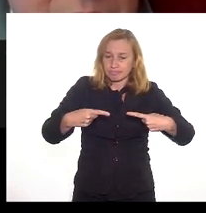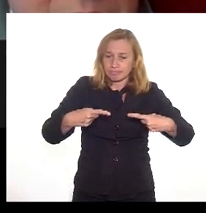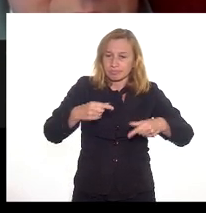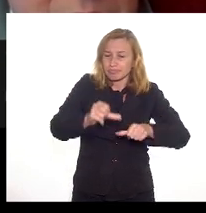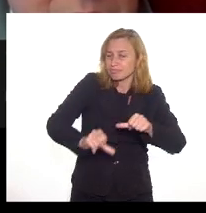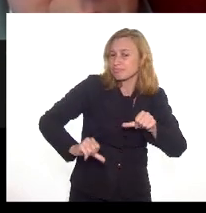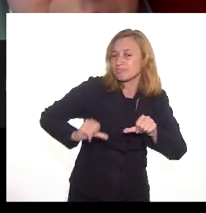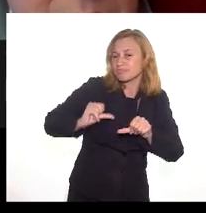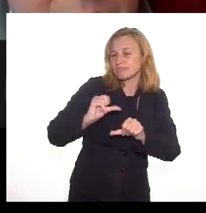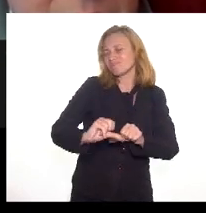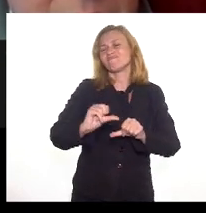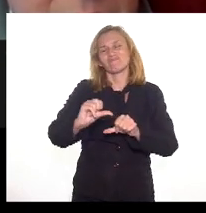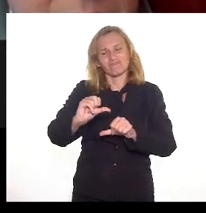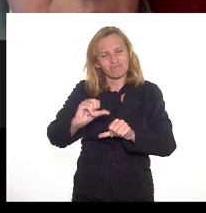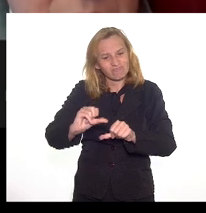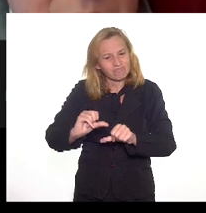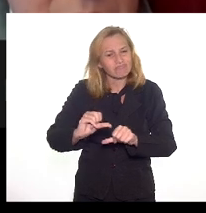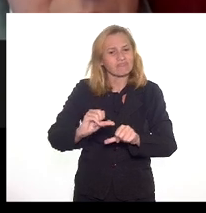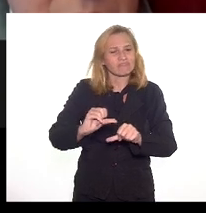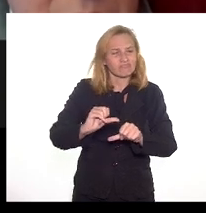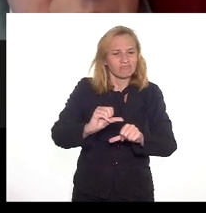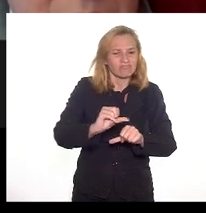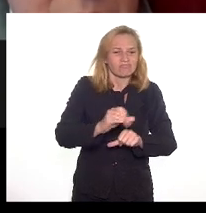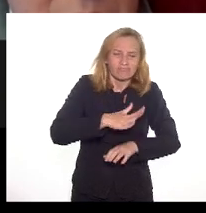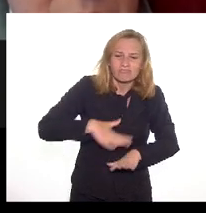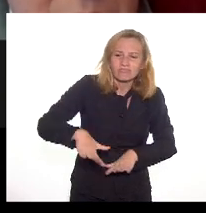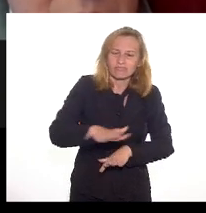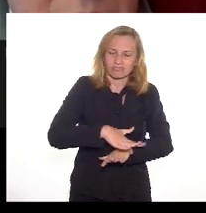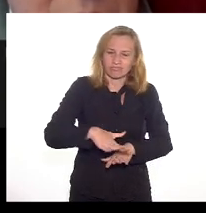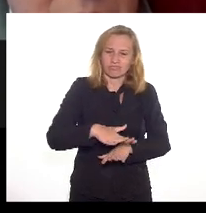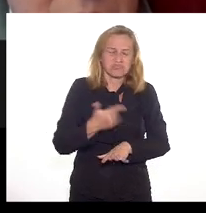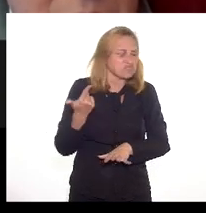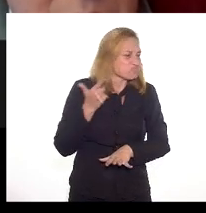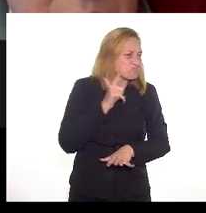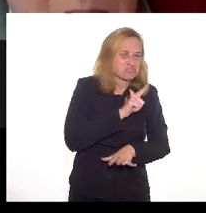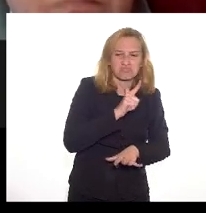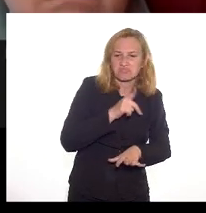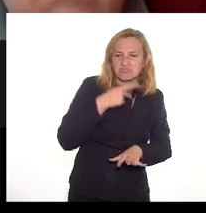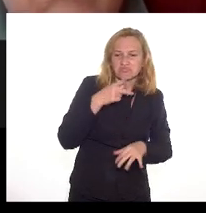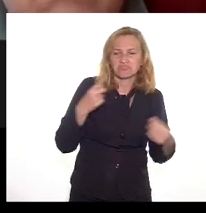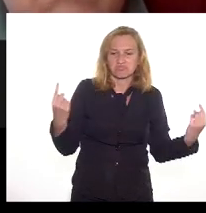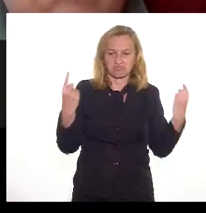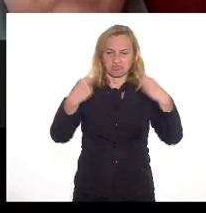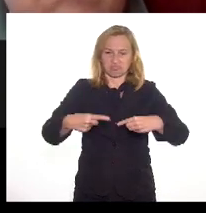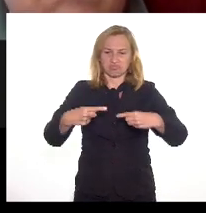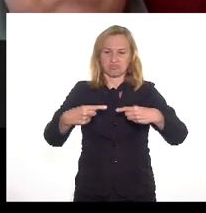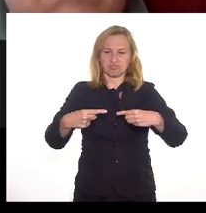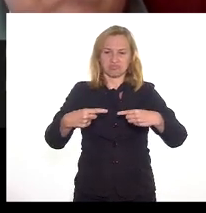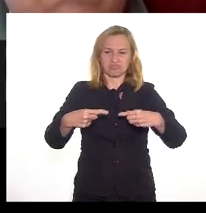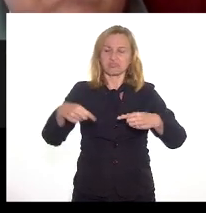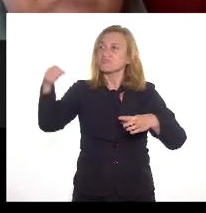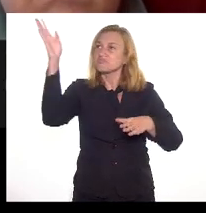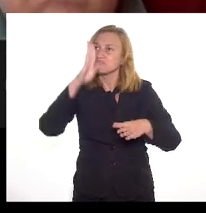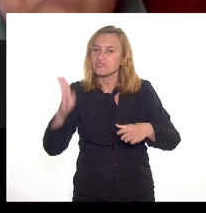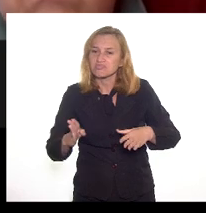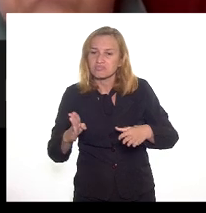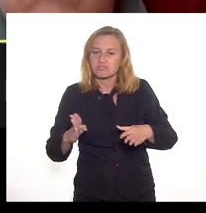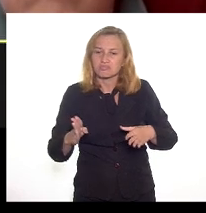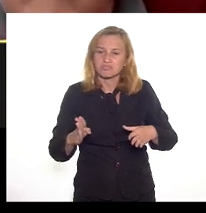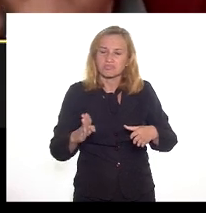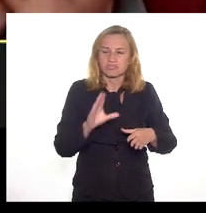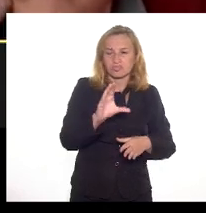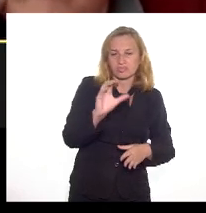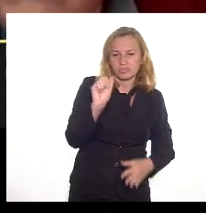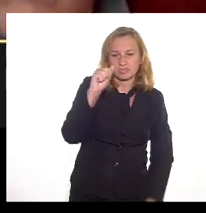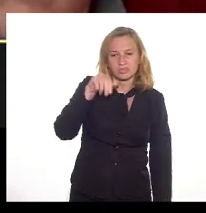mudou muito em função do câmbio, né? A gente não consegue falar de competitividade no Brasil sem falar de